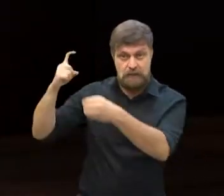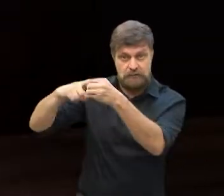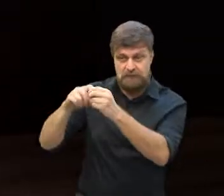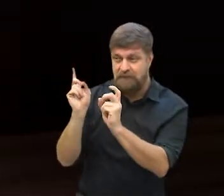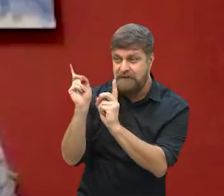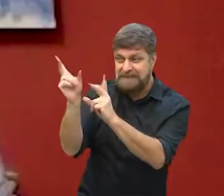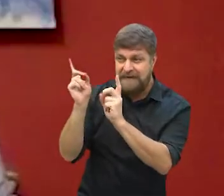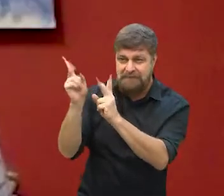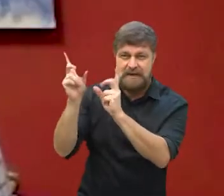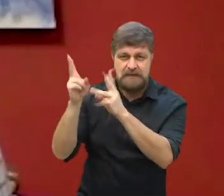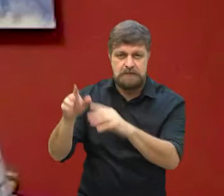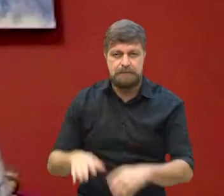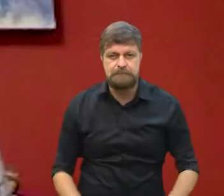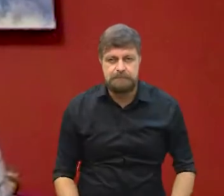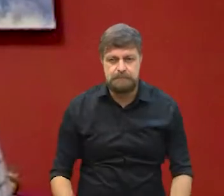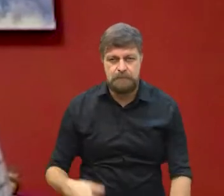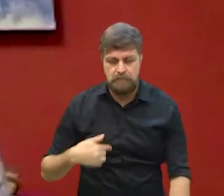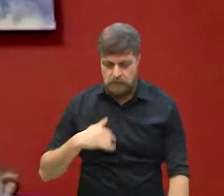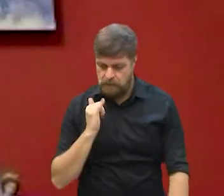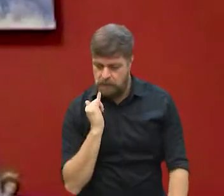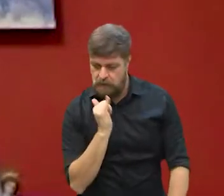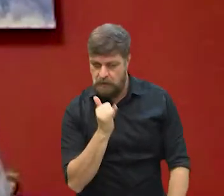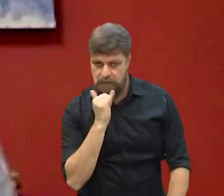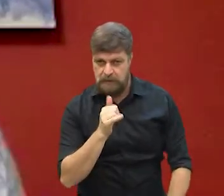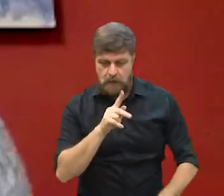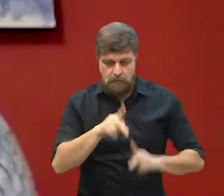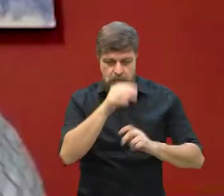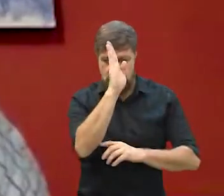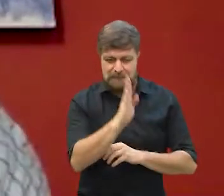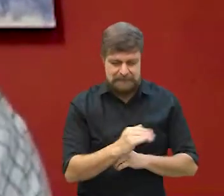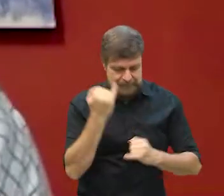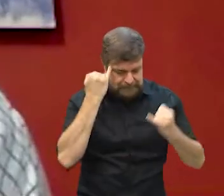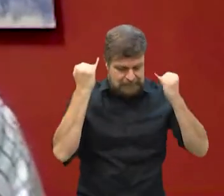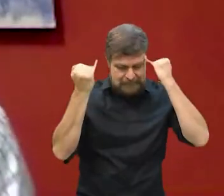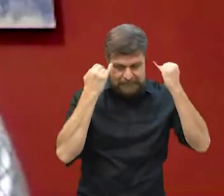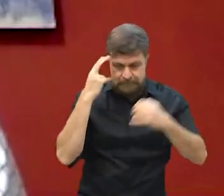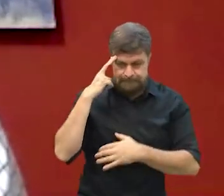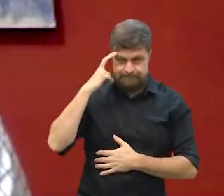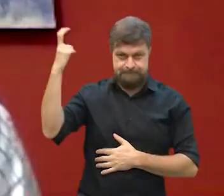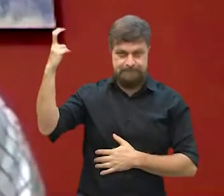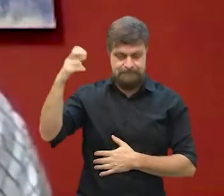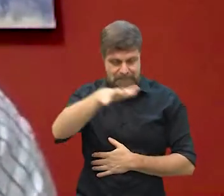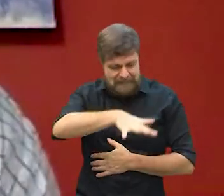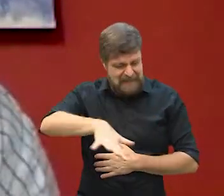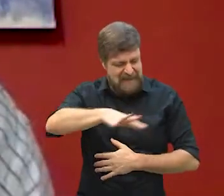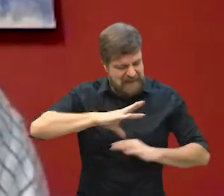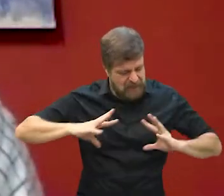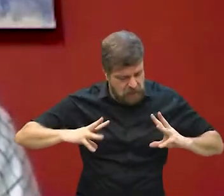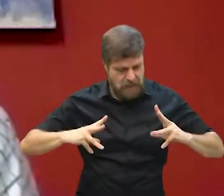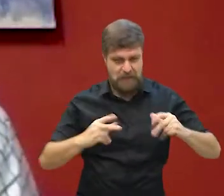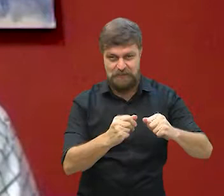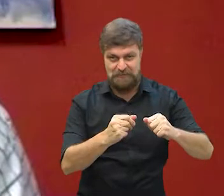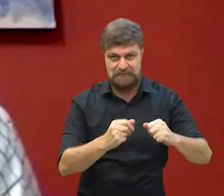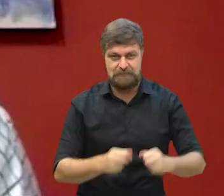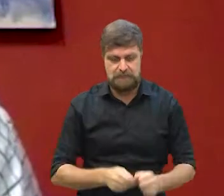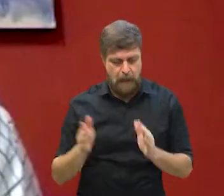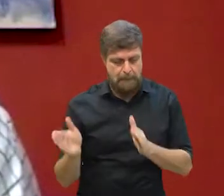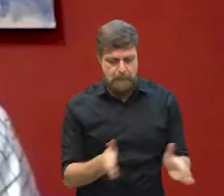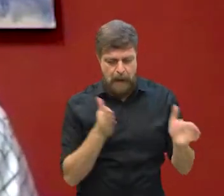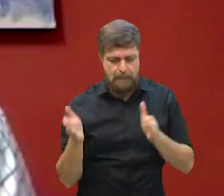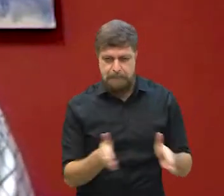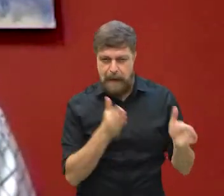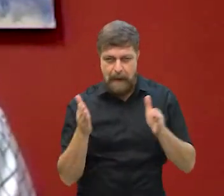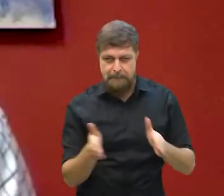como clientes. Mirna, é assim, como eu falei inicialmente, o brasileiro é muito criativo em todos os setores, né? Produtivos no